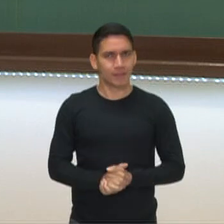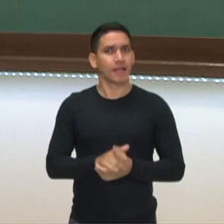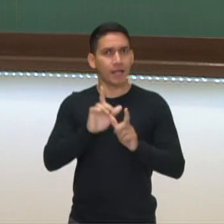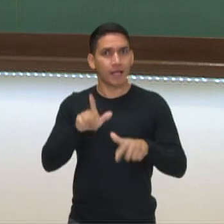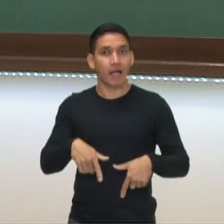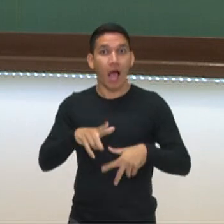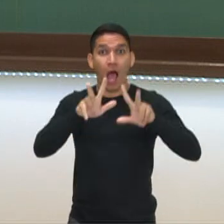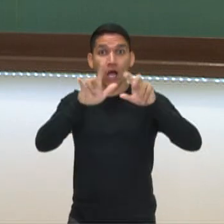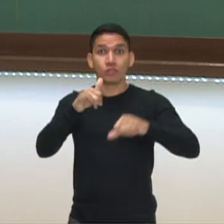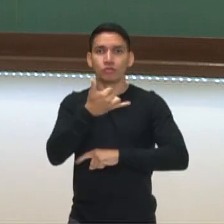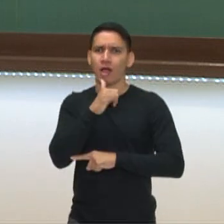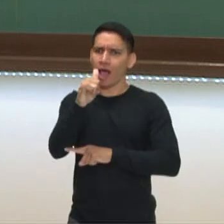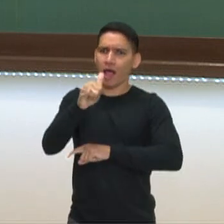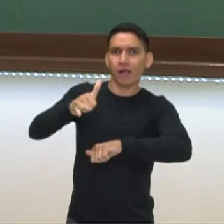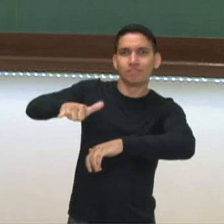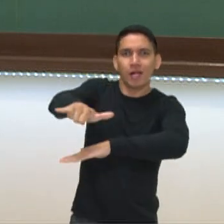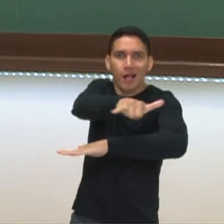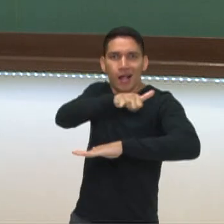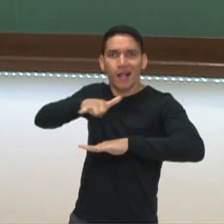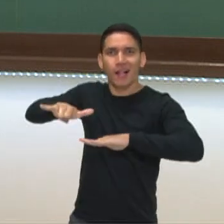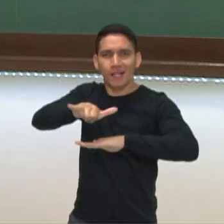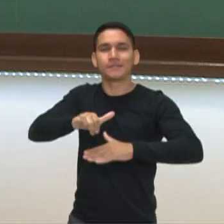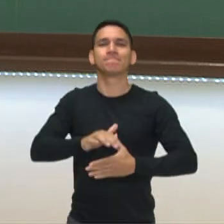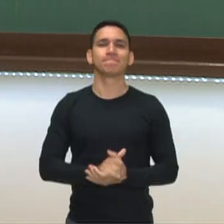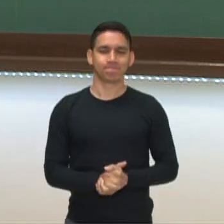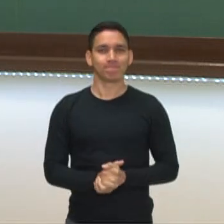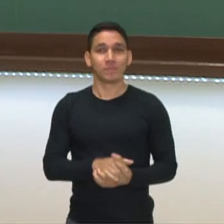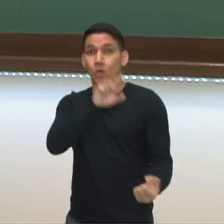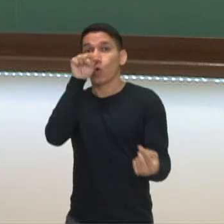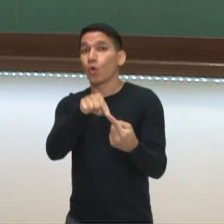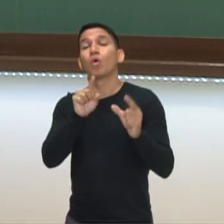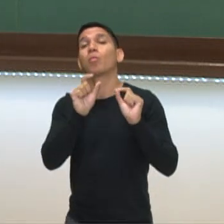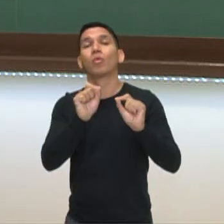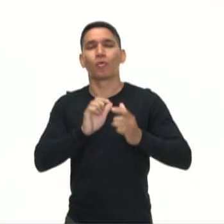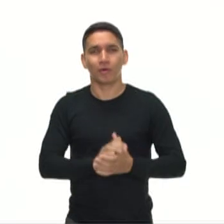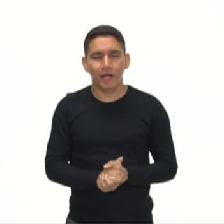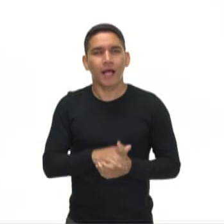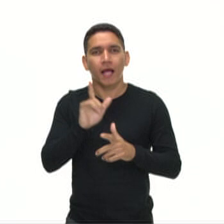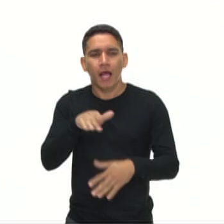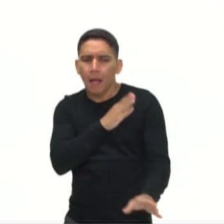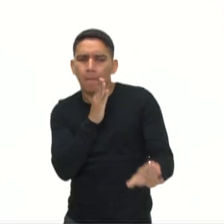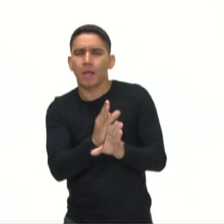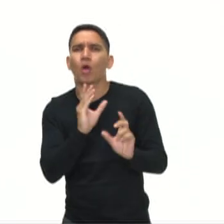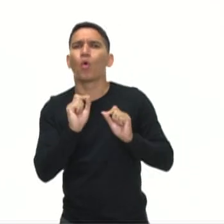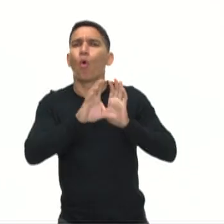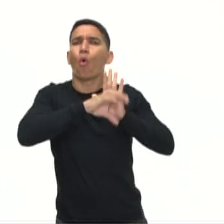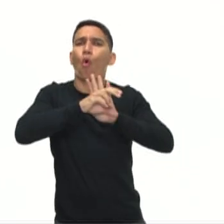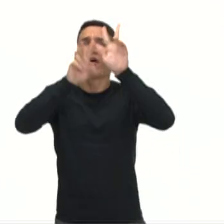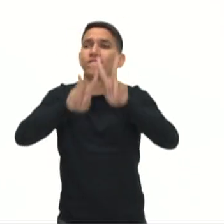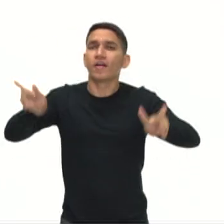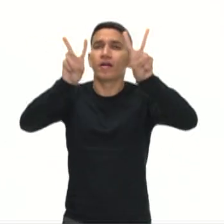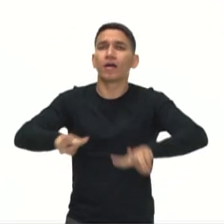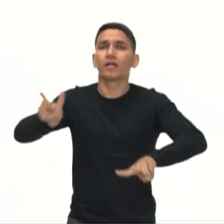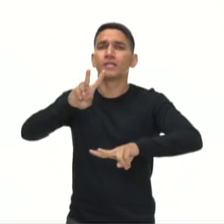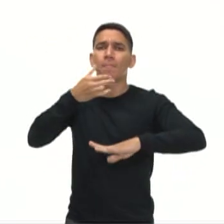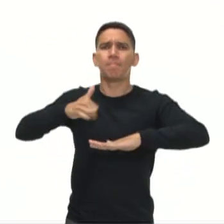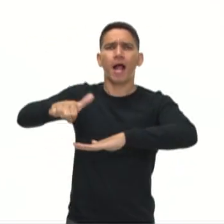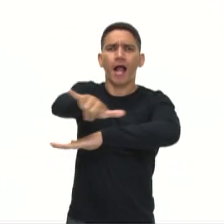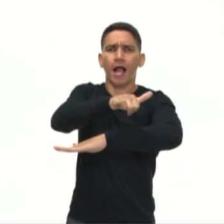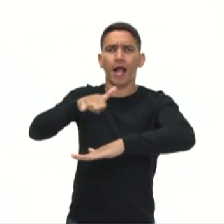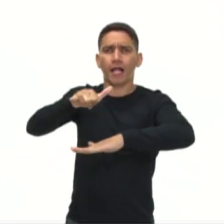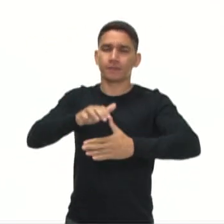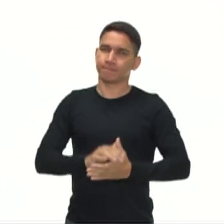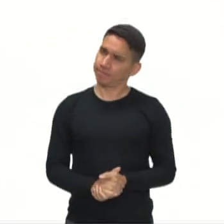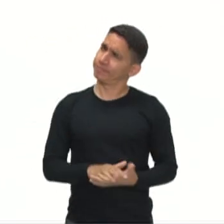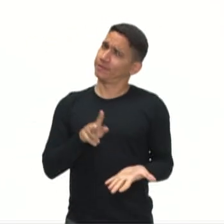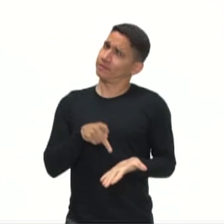de corrente elétrica, tá? Objetivos: identificar o conceito visual de corrente elétrica.